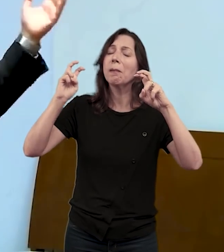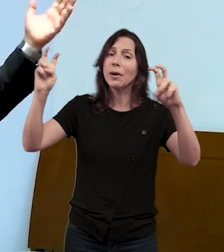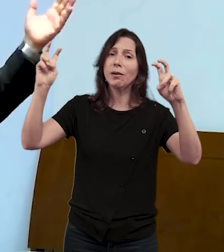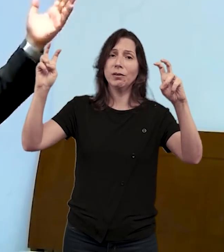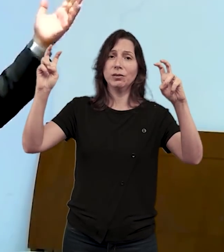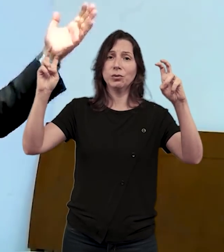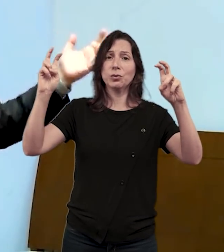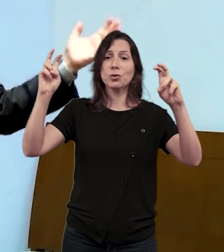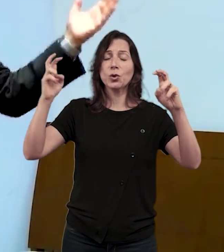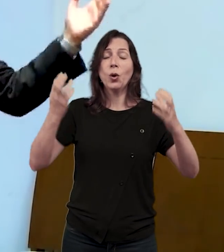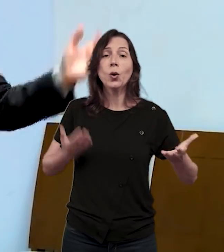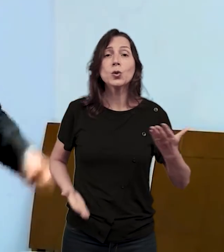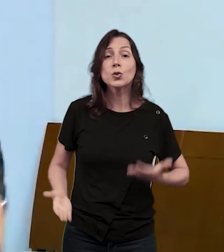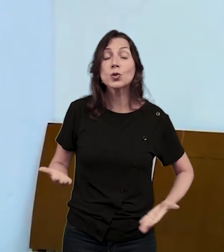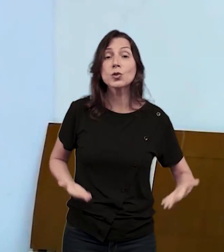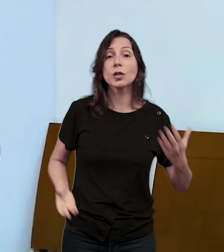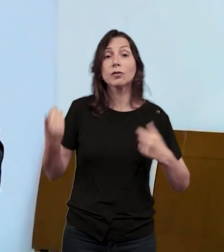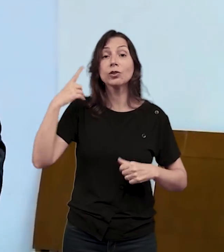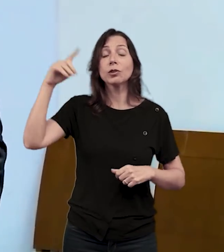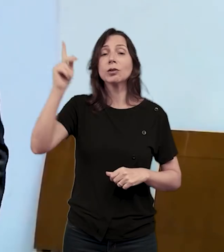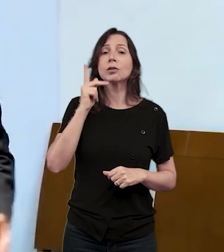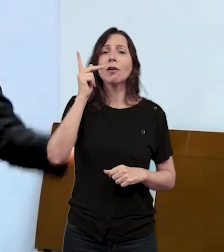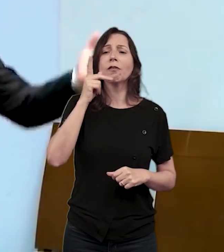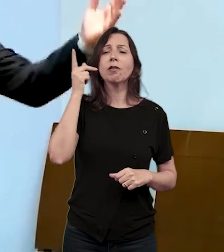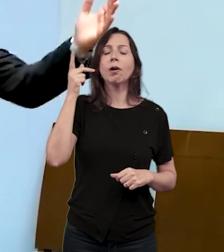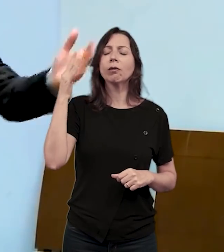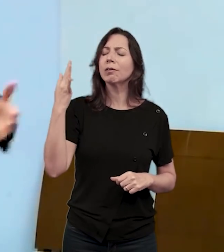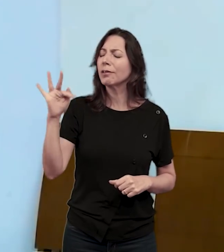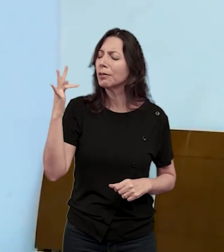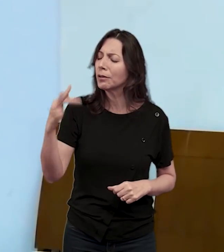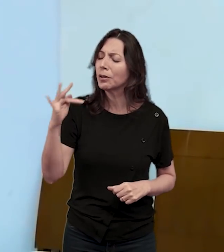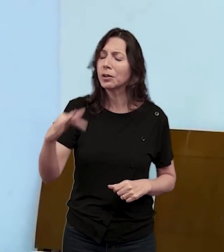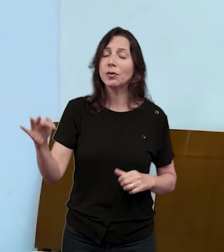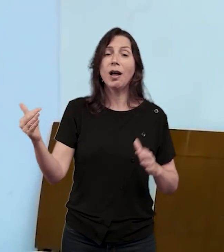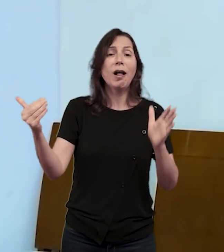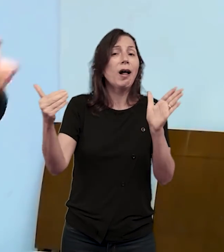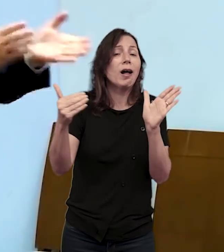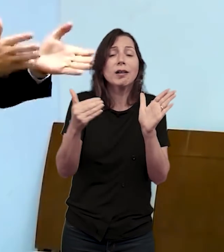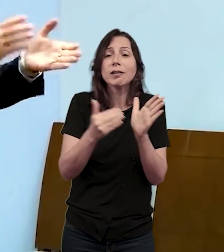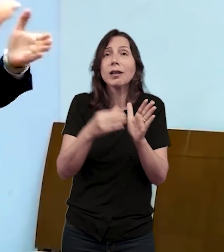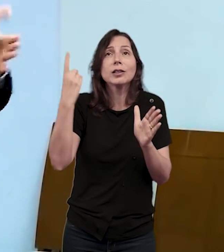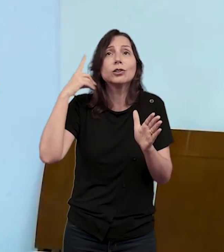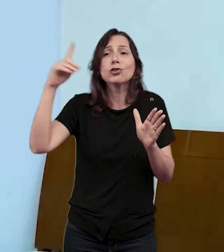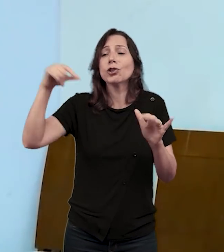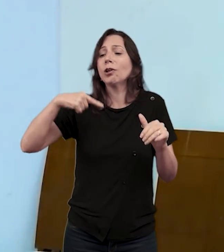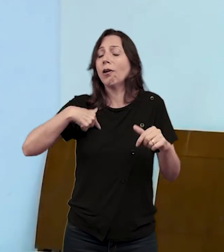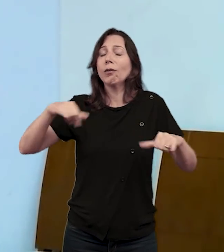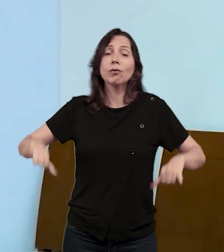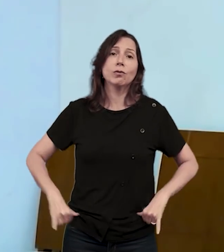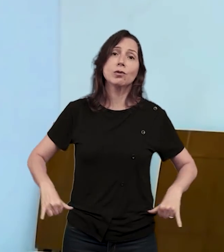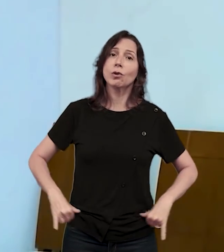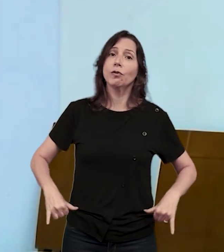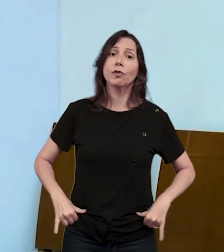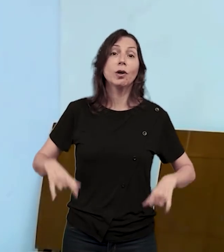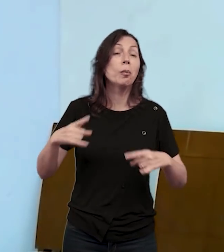onde o servo de Deus diz: meu Deus, está doendo, até quando, Senhor? Por que eu estou passando por